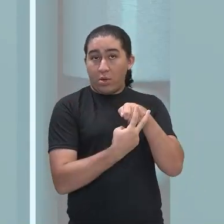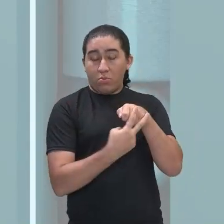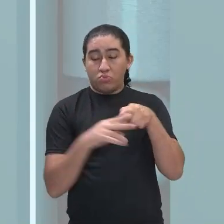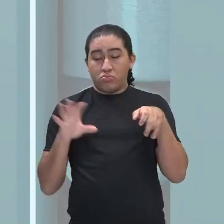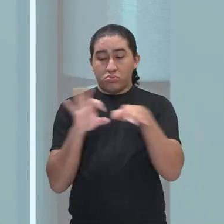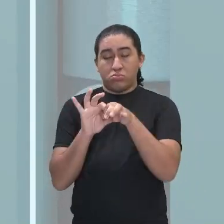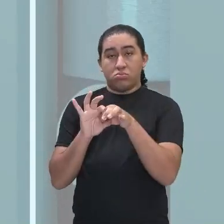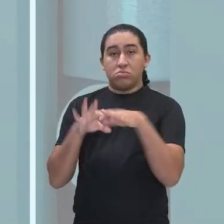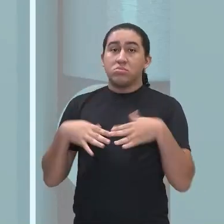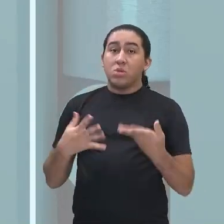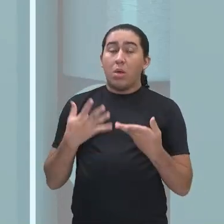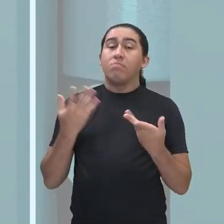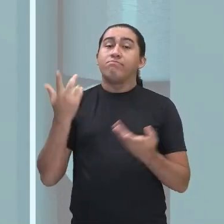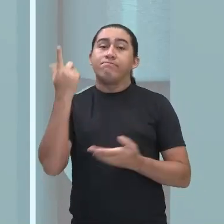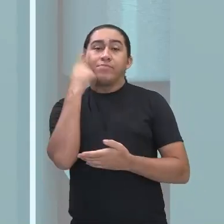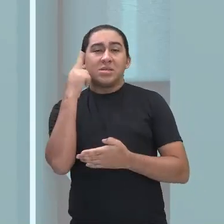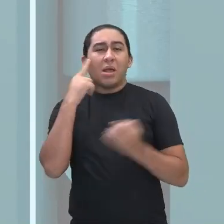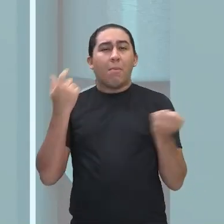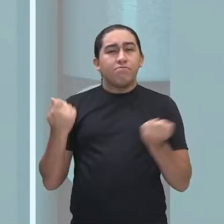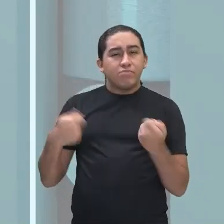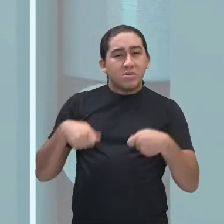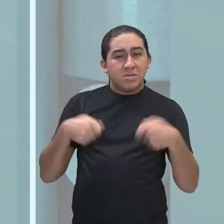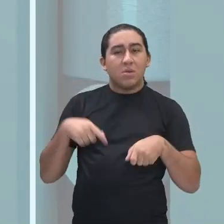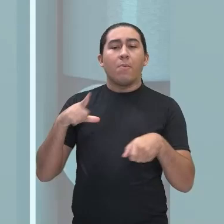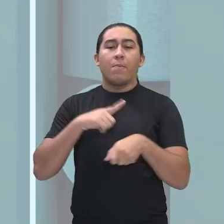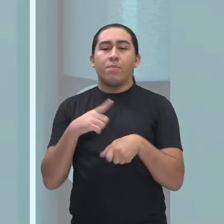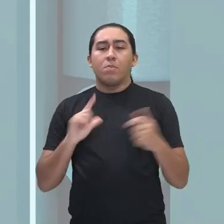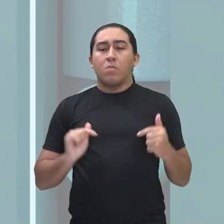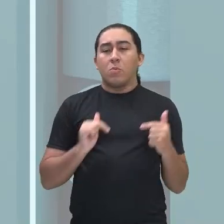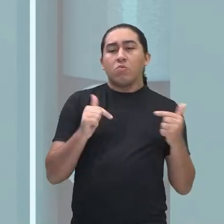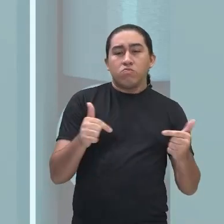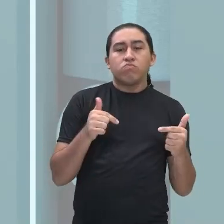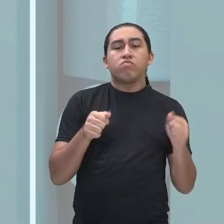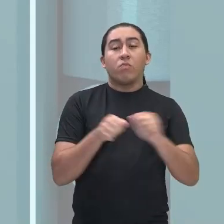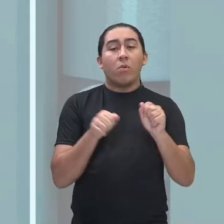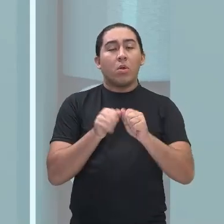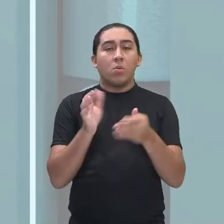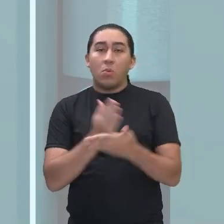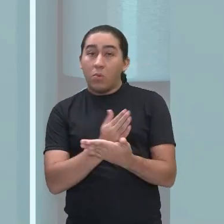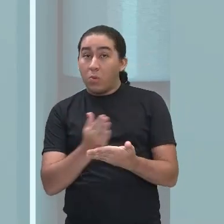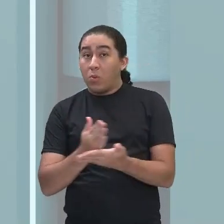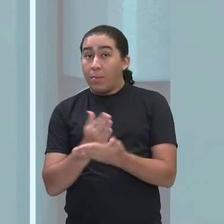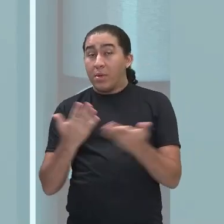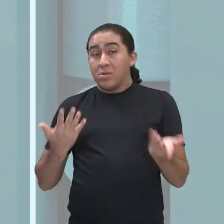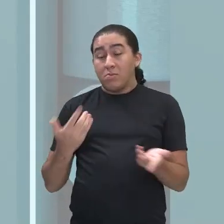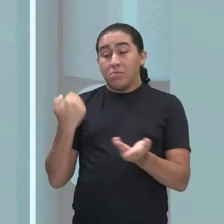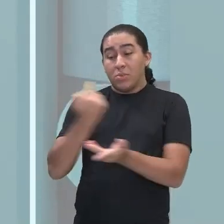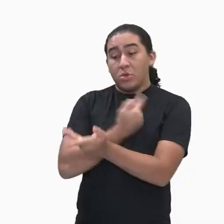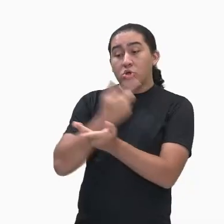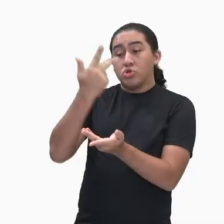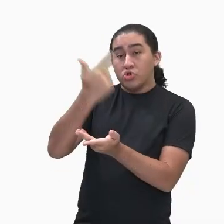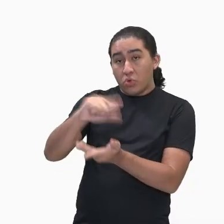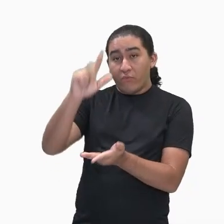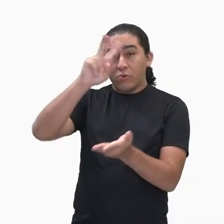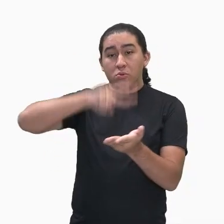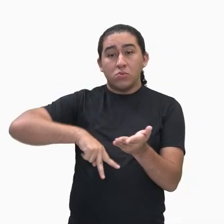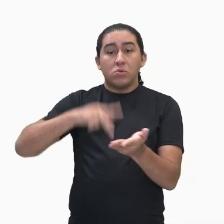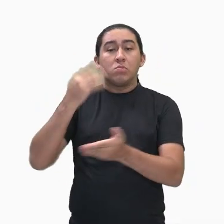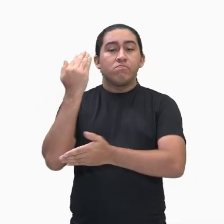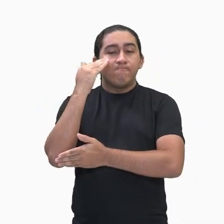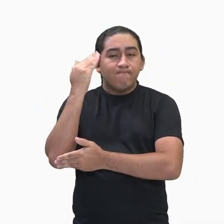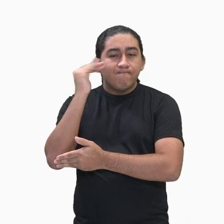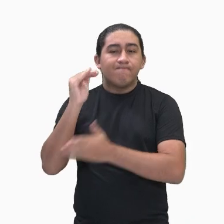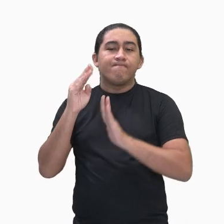Então tem que ação, estão fazendo algo, né? Então a gente vai fazer uma nova leitura identificando